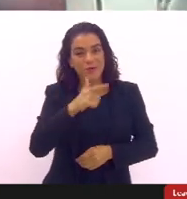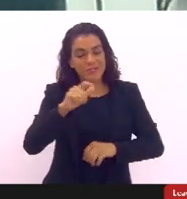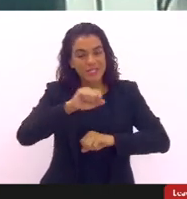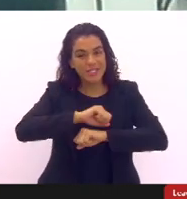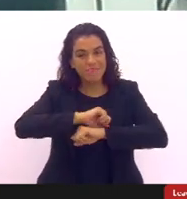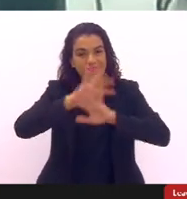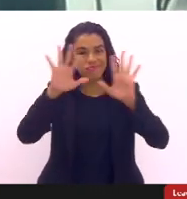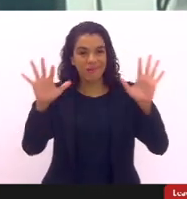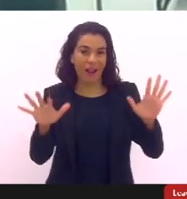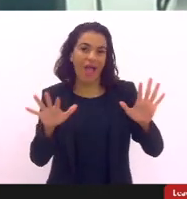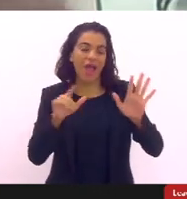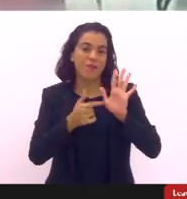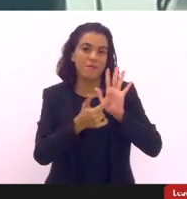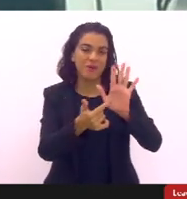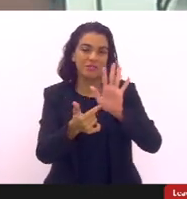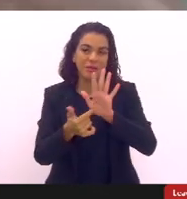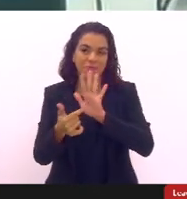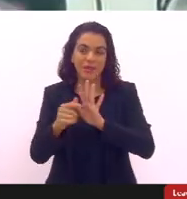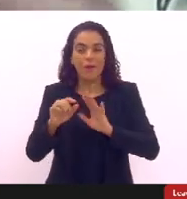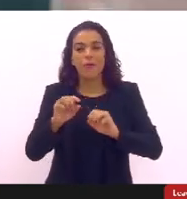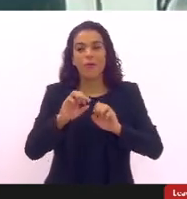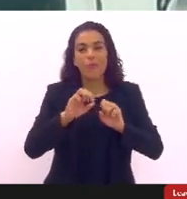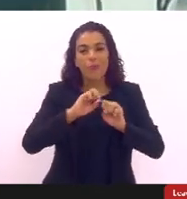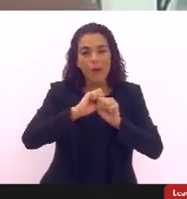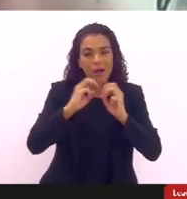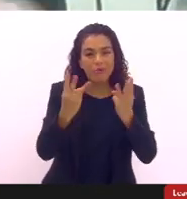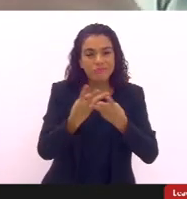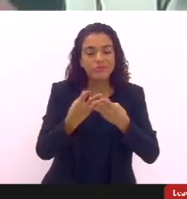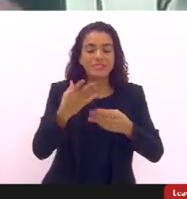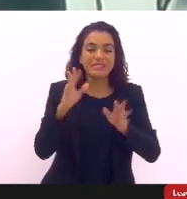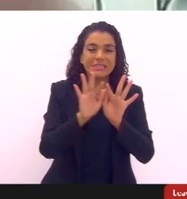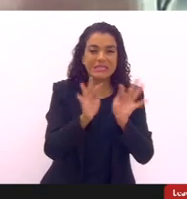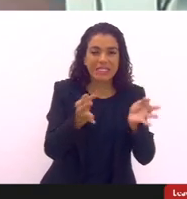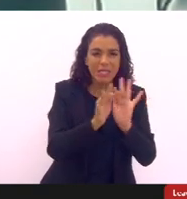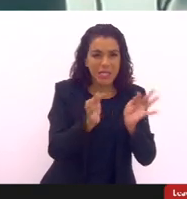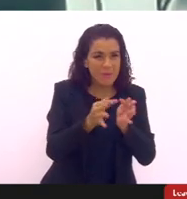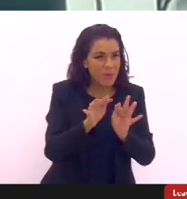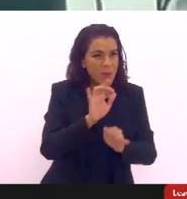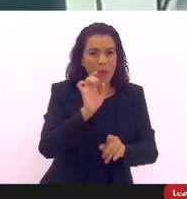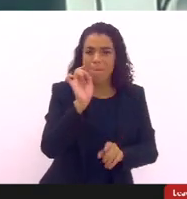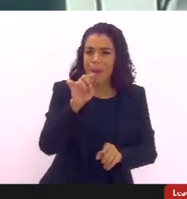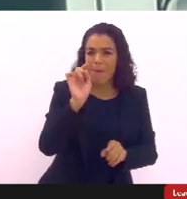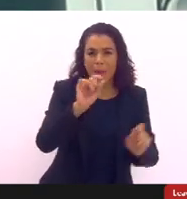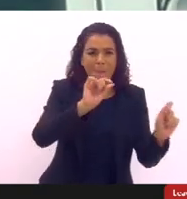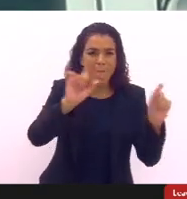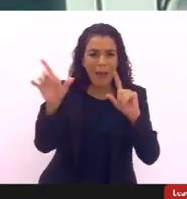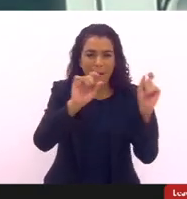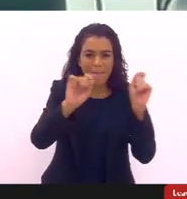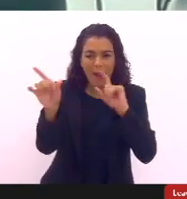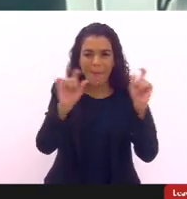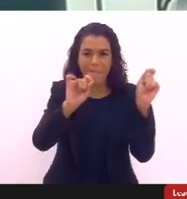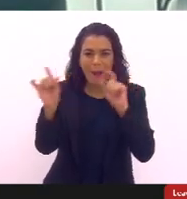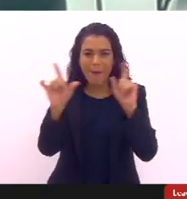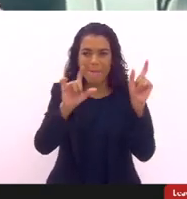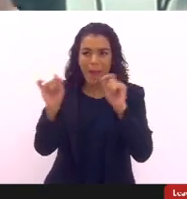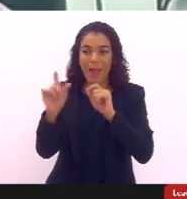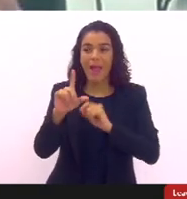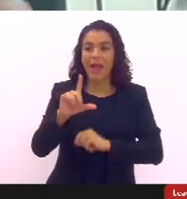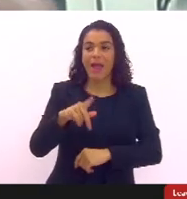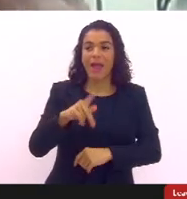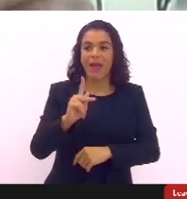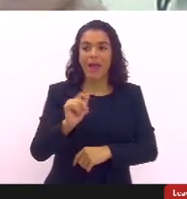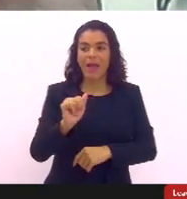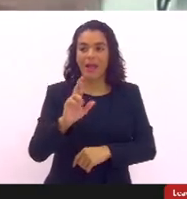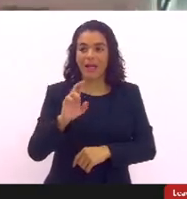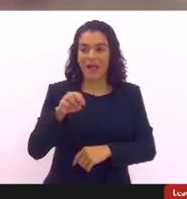consegue colocar, mesmo que seja uma apresentação, uma fala rápida, nós vamos passar os slides rapidamente. A Karen vai falar